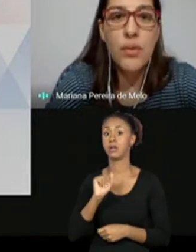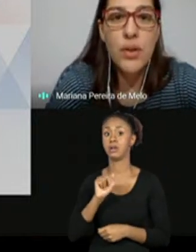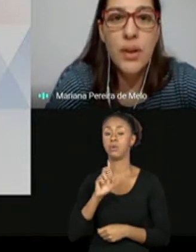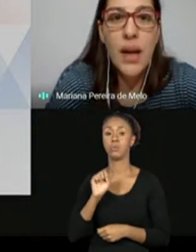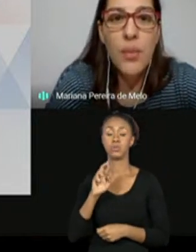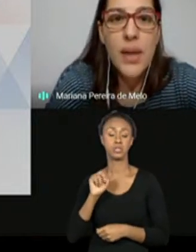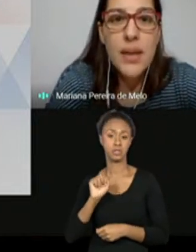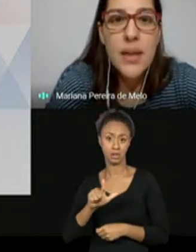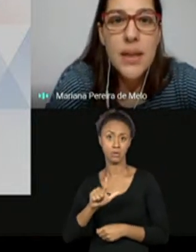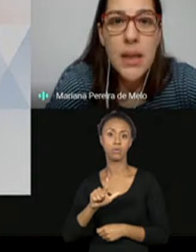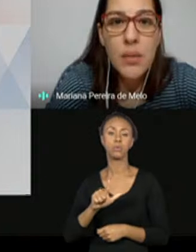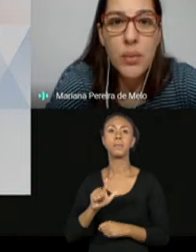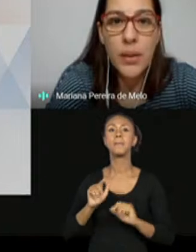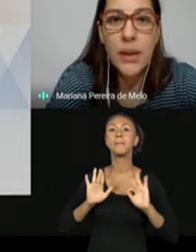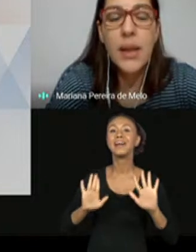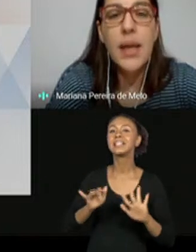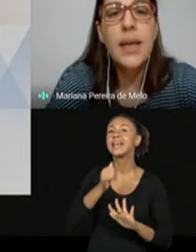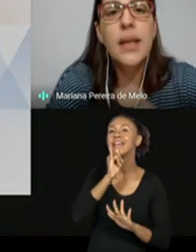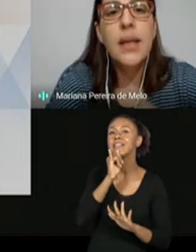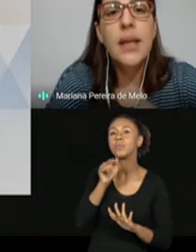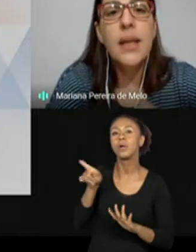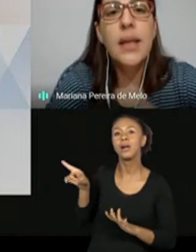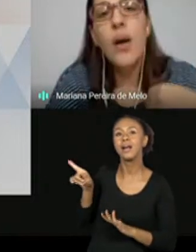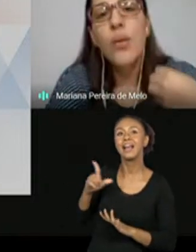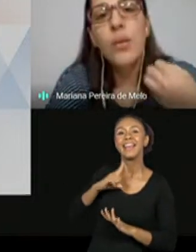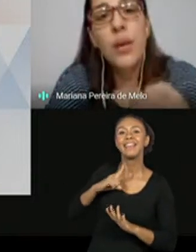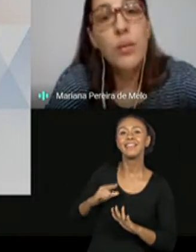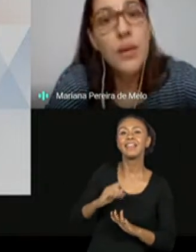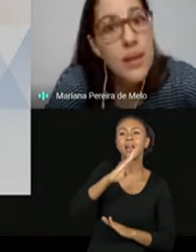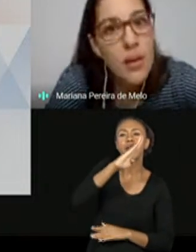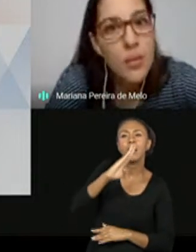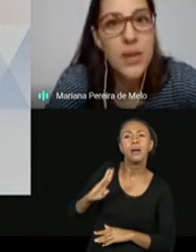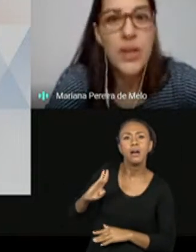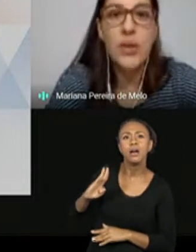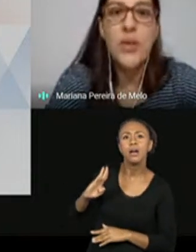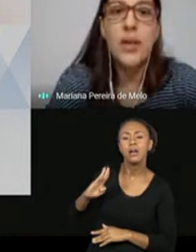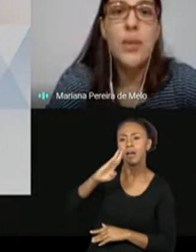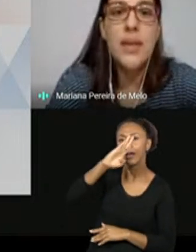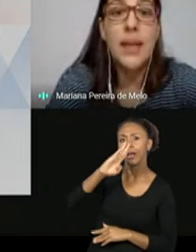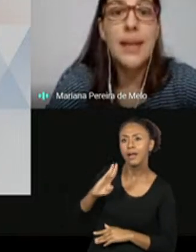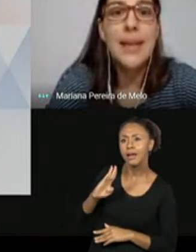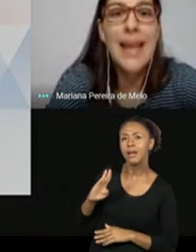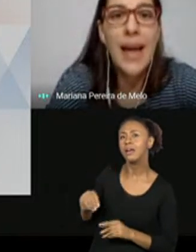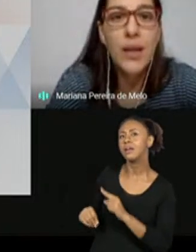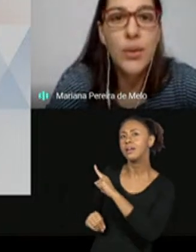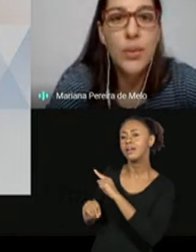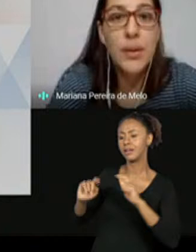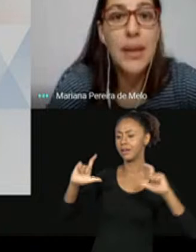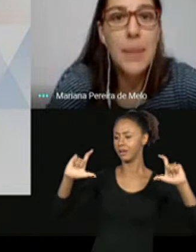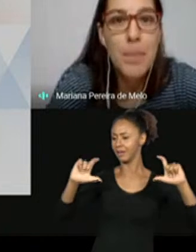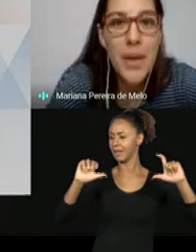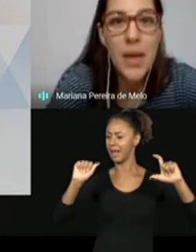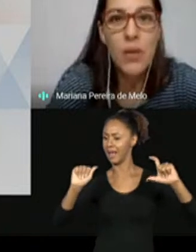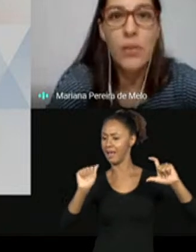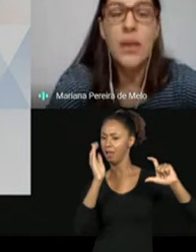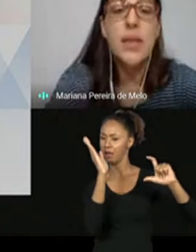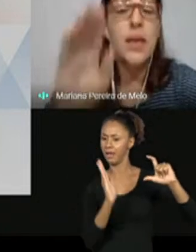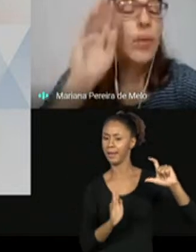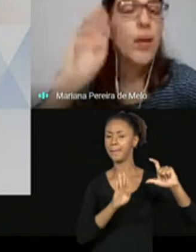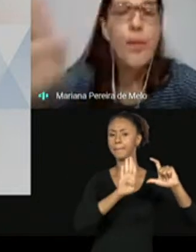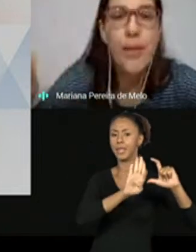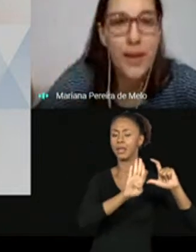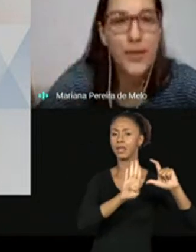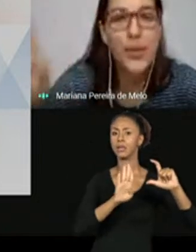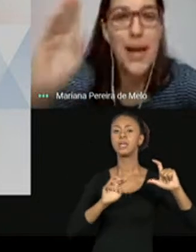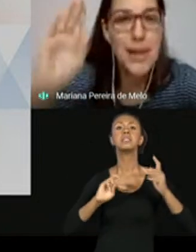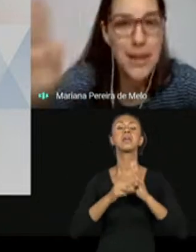probabilidade condicional, esse símbolo aqui, ele denota algo que aconteceu para a gente. Então, assim, dado que B aconteceu,